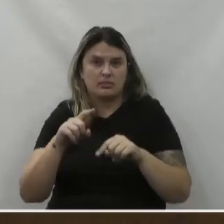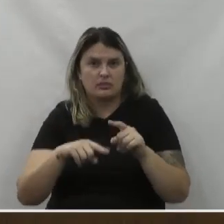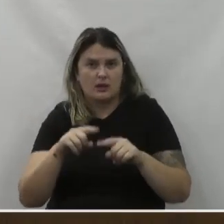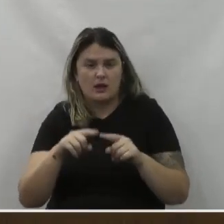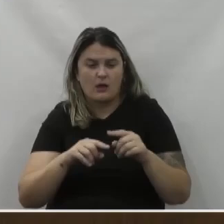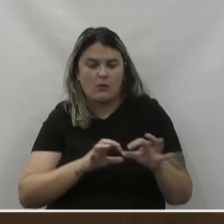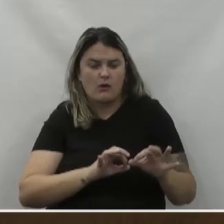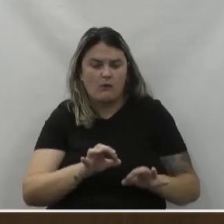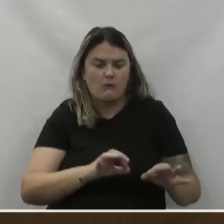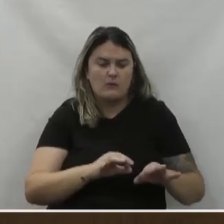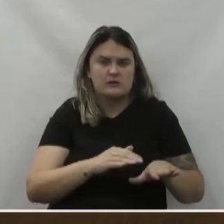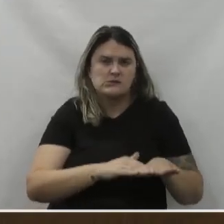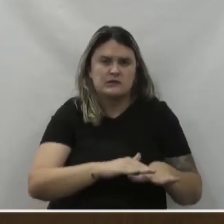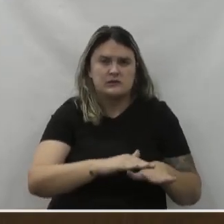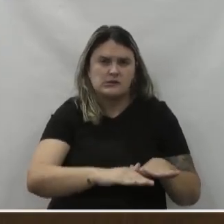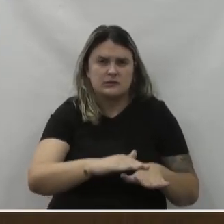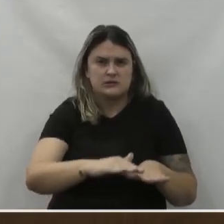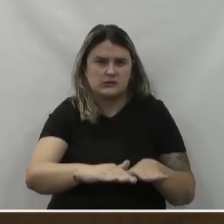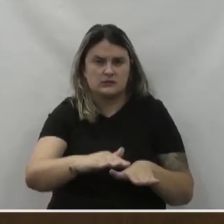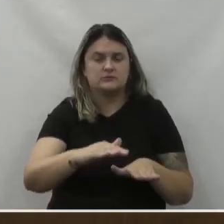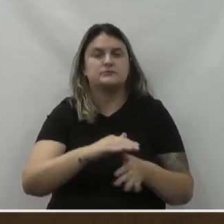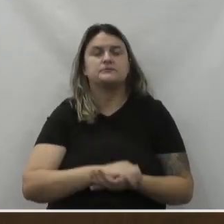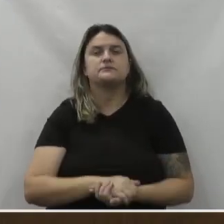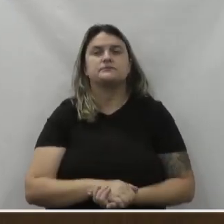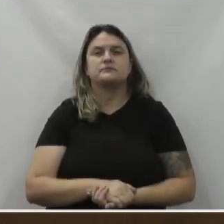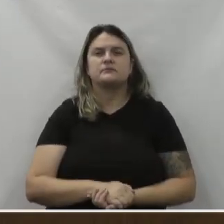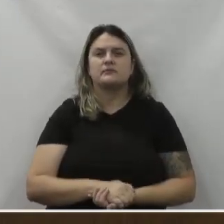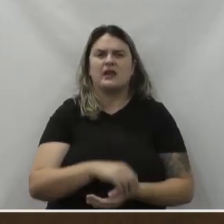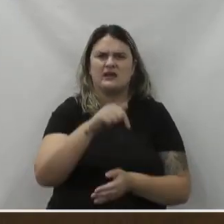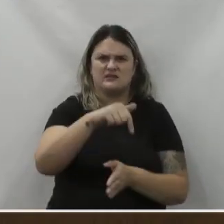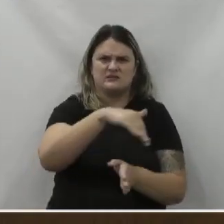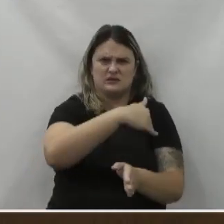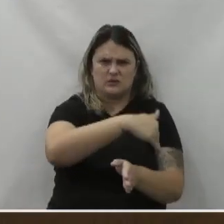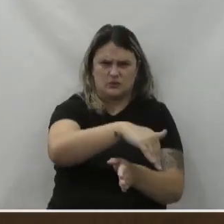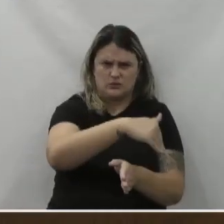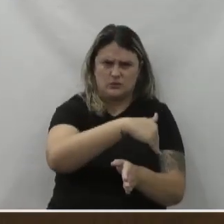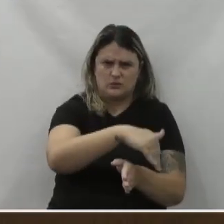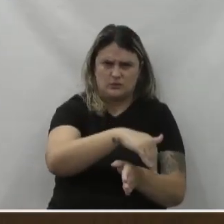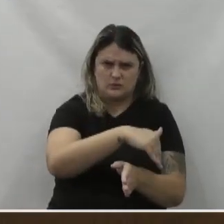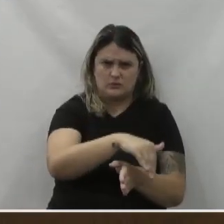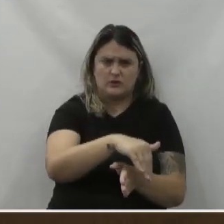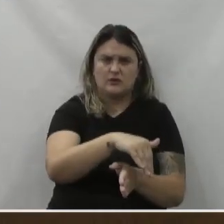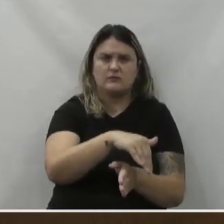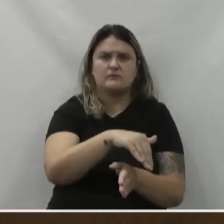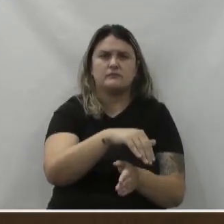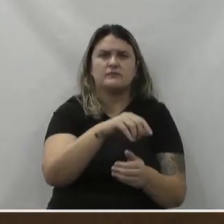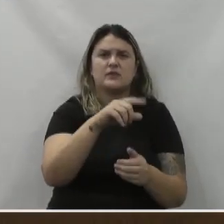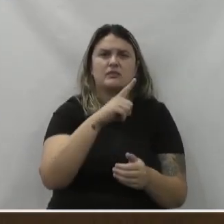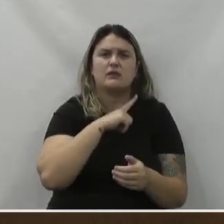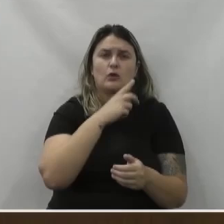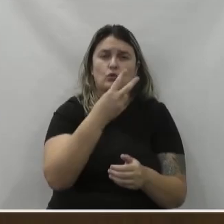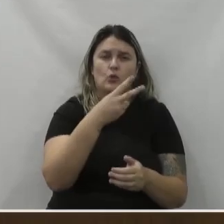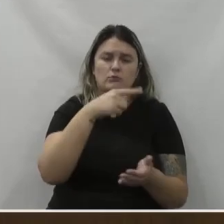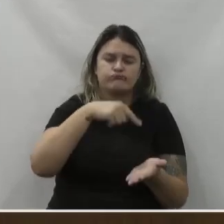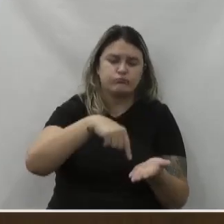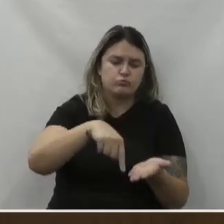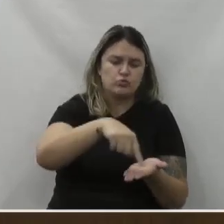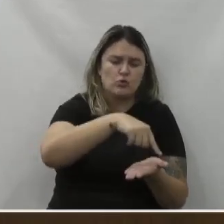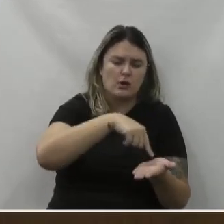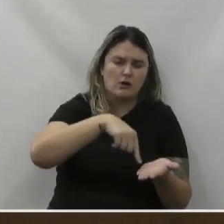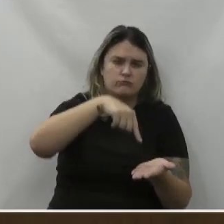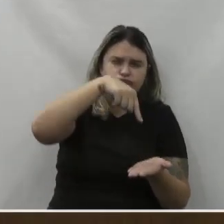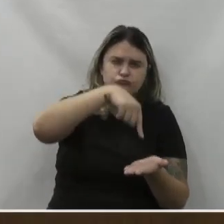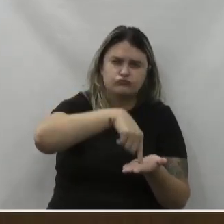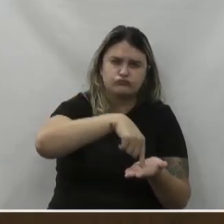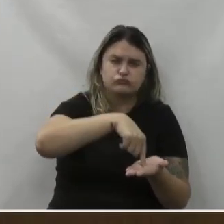dos buracos já formados. Justificativa. No referido trecho, estão se formando 2 crateras que,